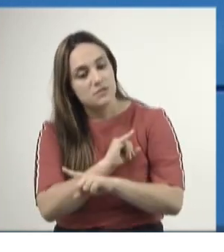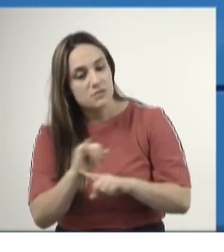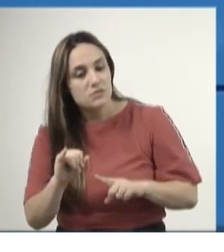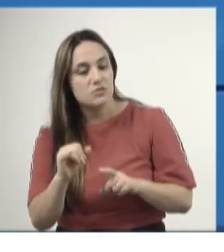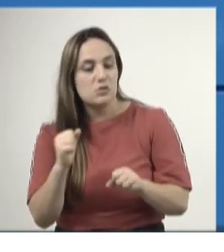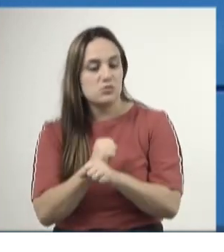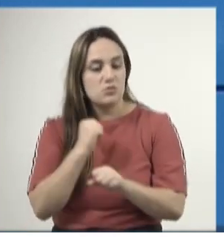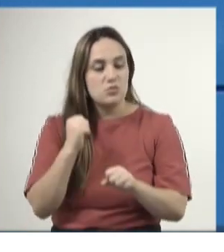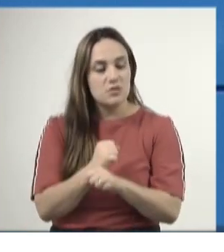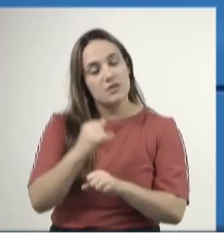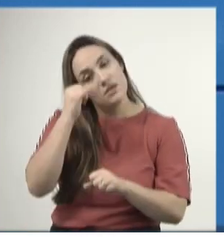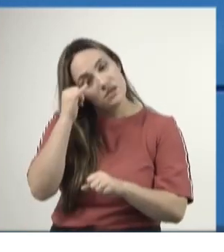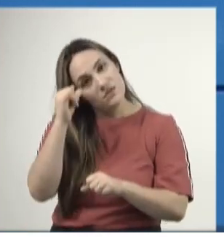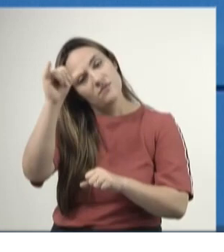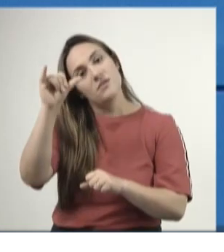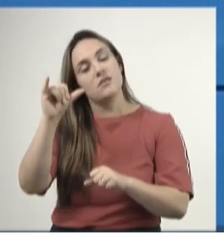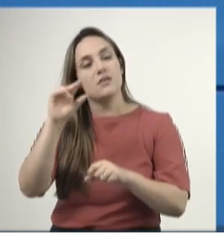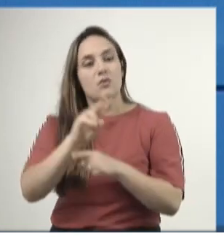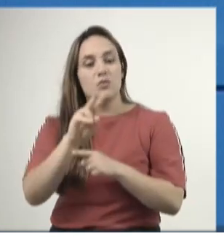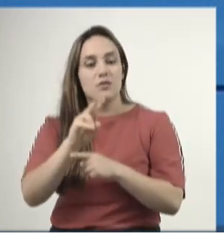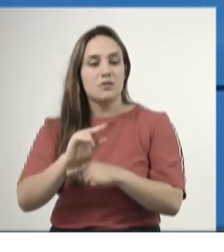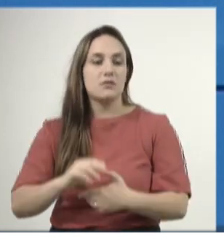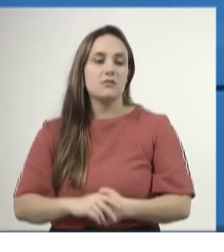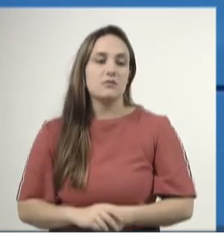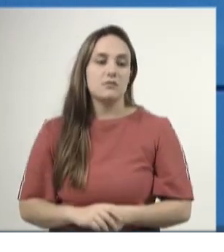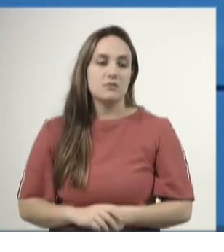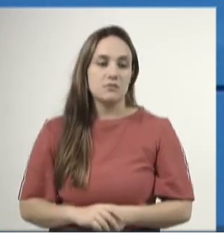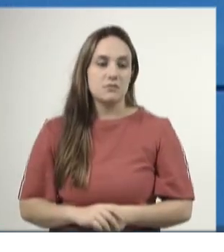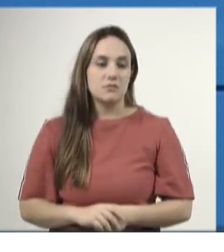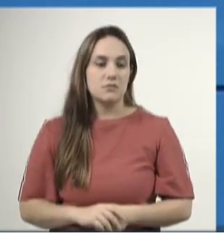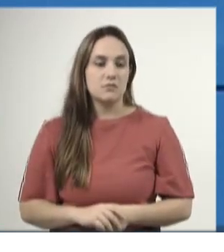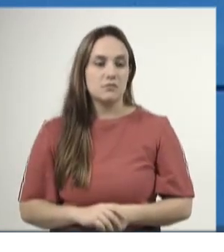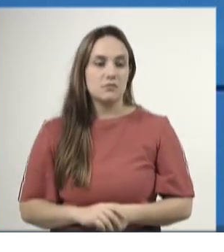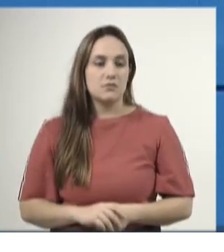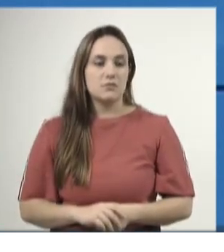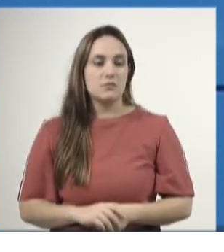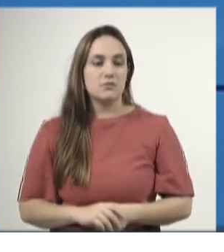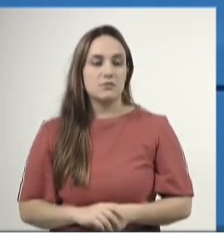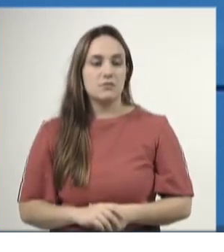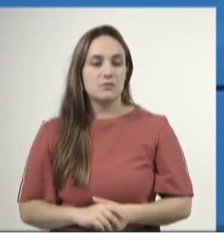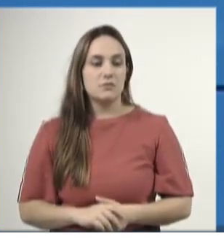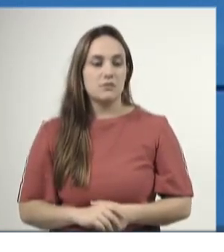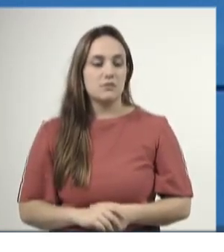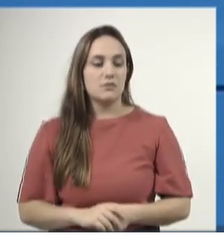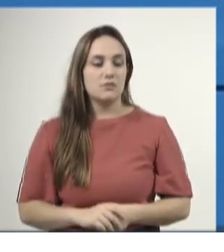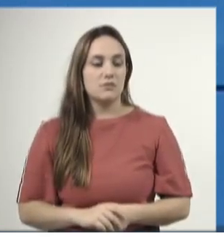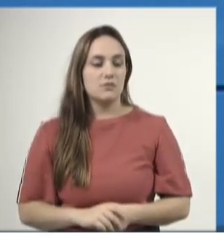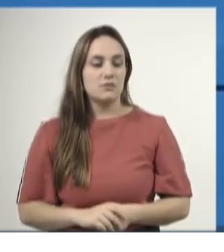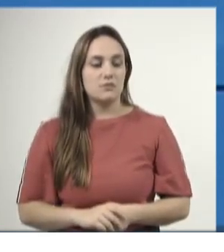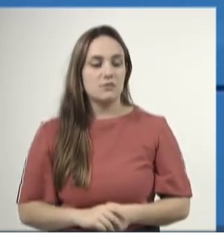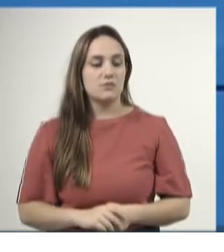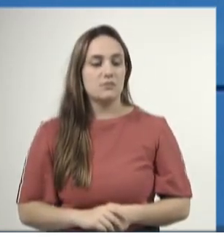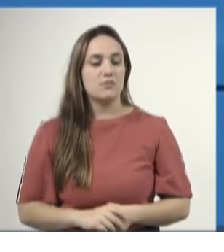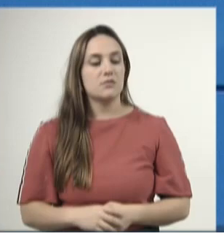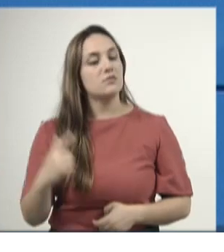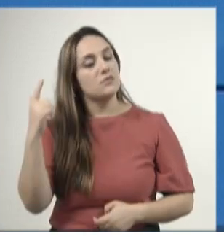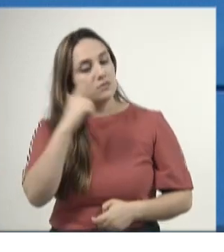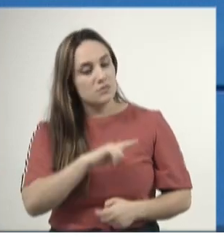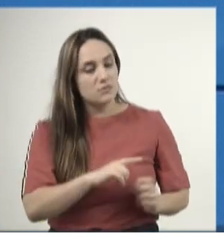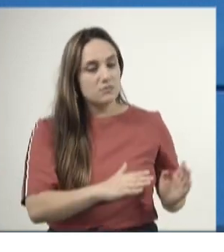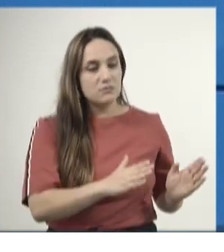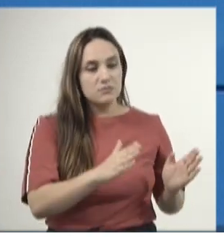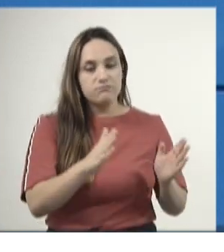de prevenção e de compartilhamento para a funcionalidade